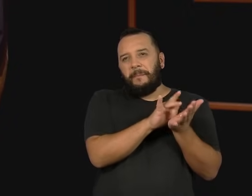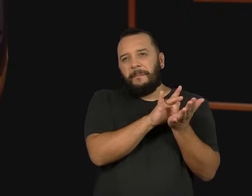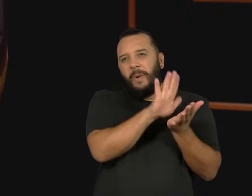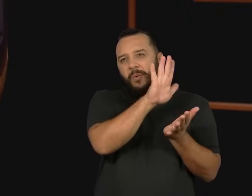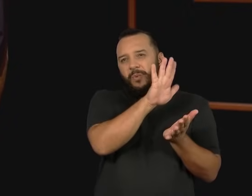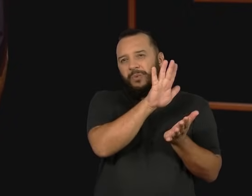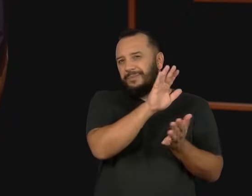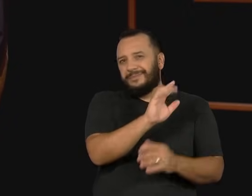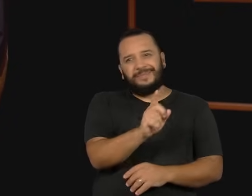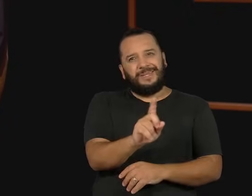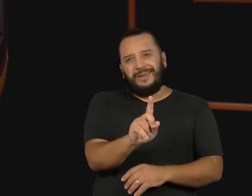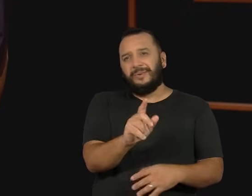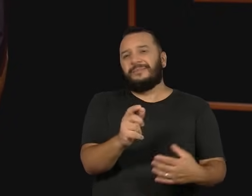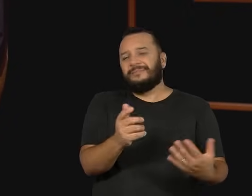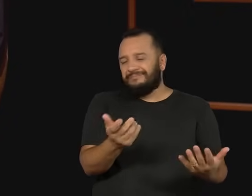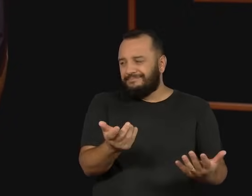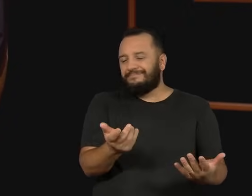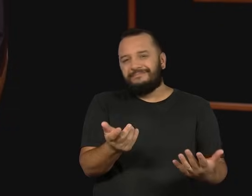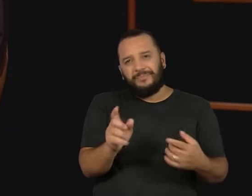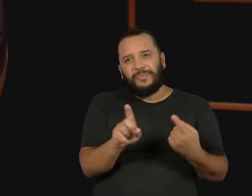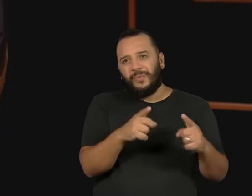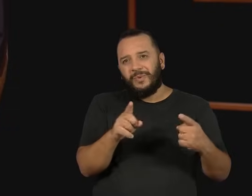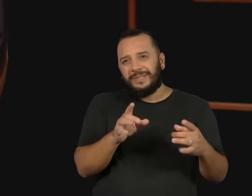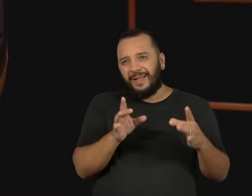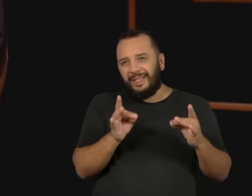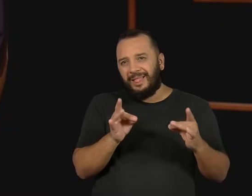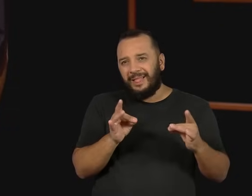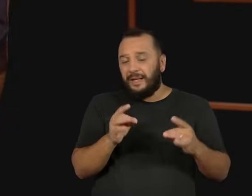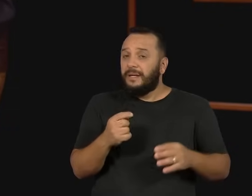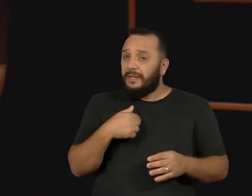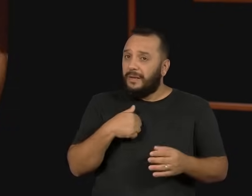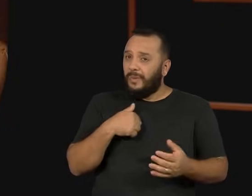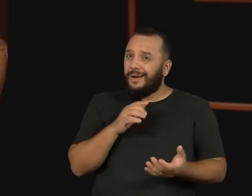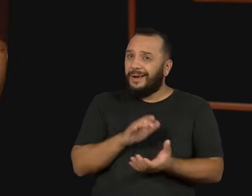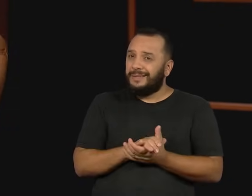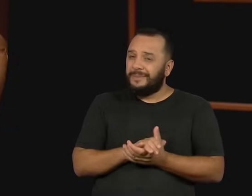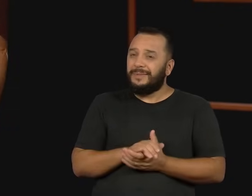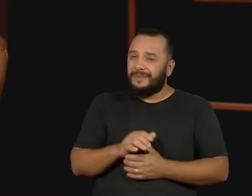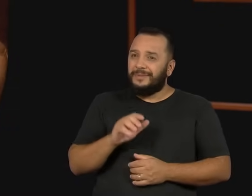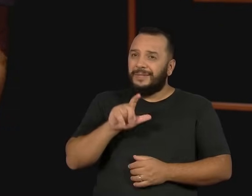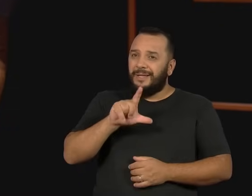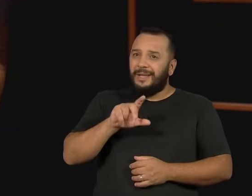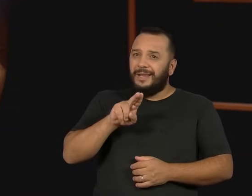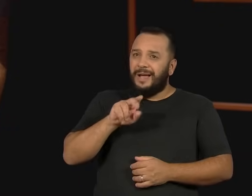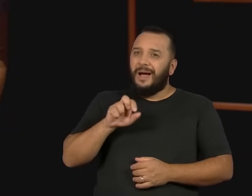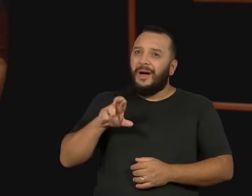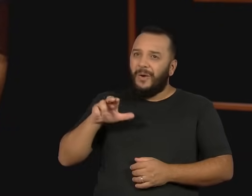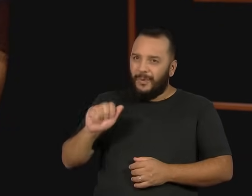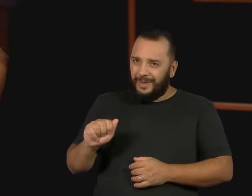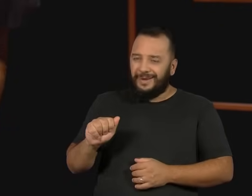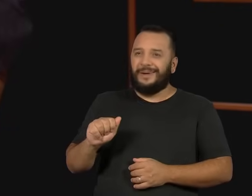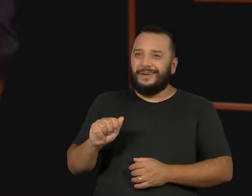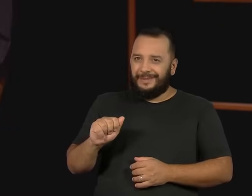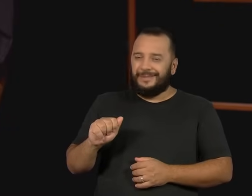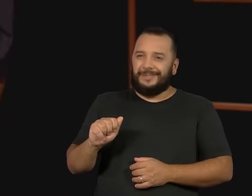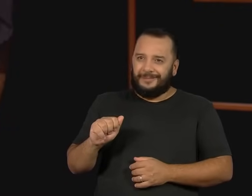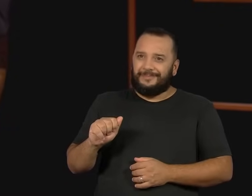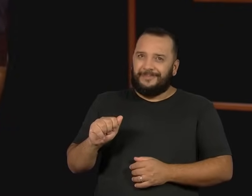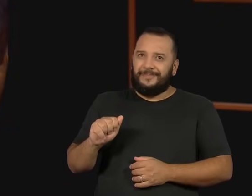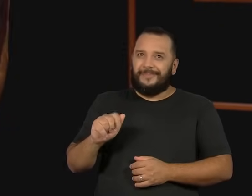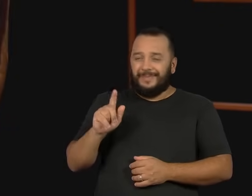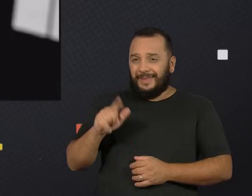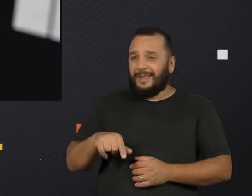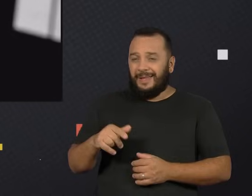no momento do casamento com Laura Vince, né, com quem eu estou casado há várias décadas, e é uma